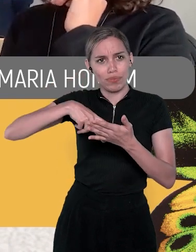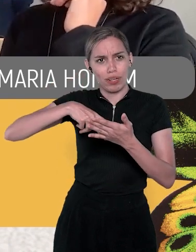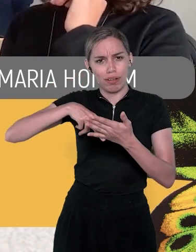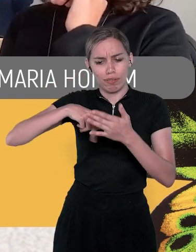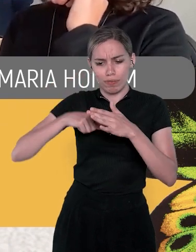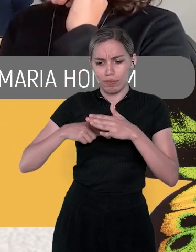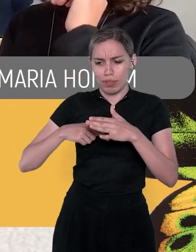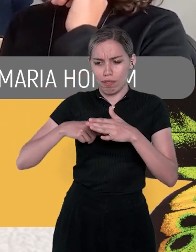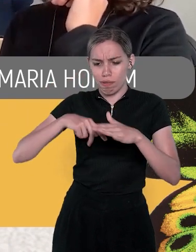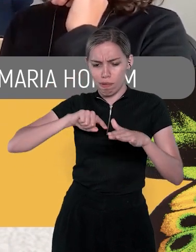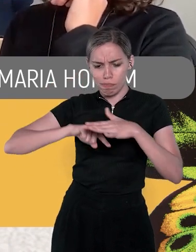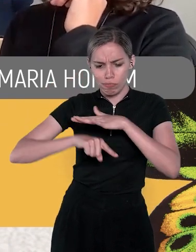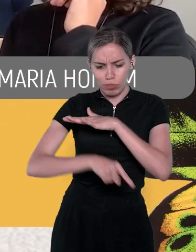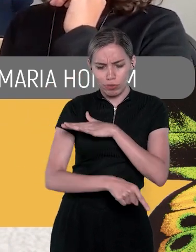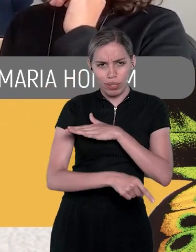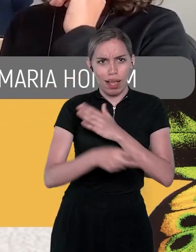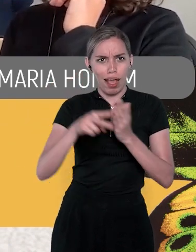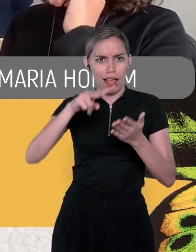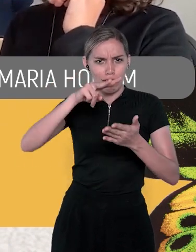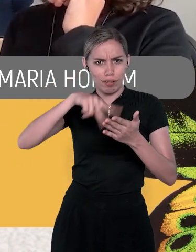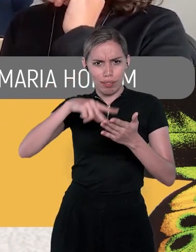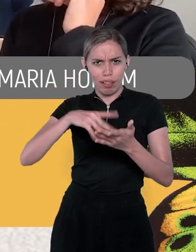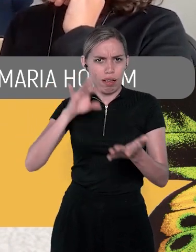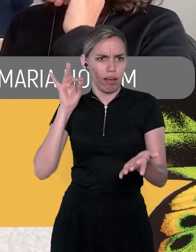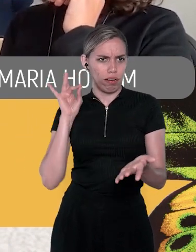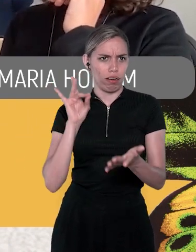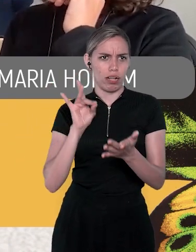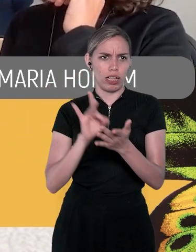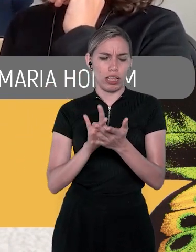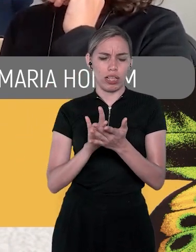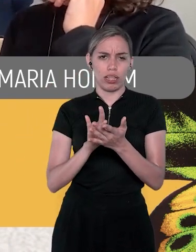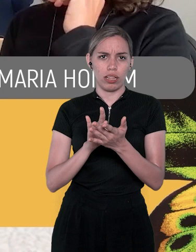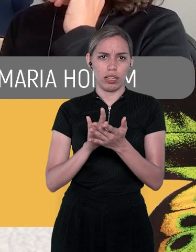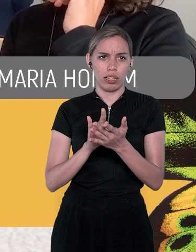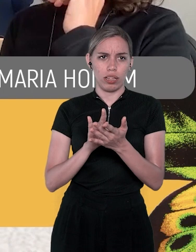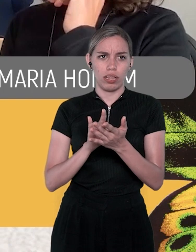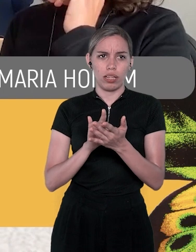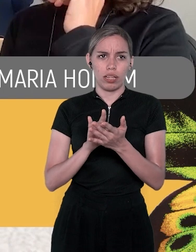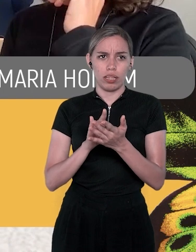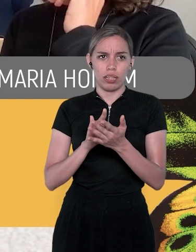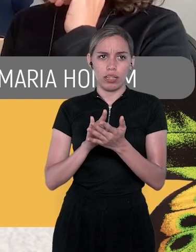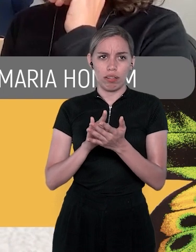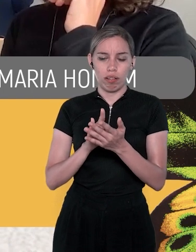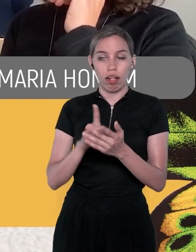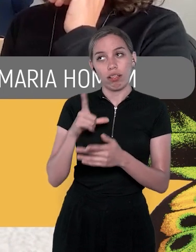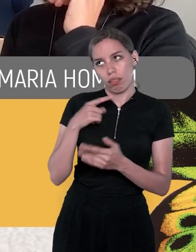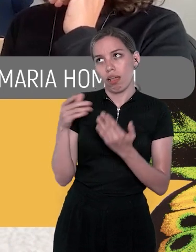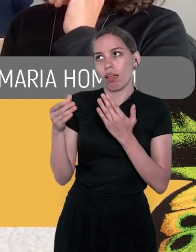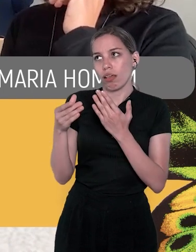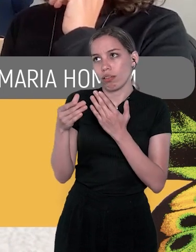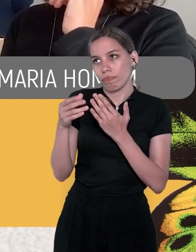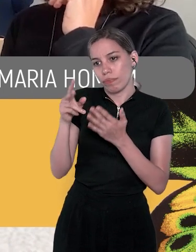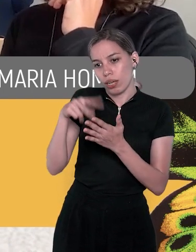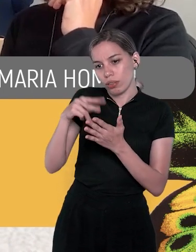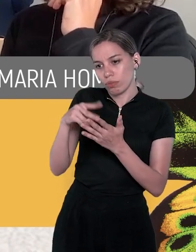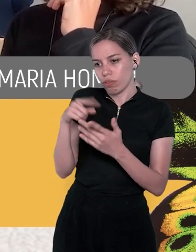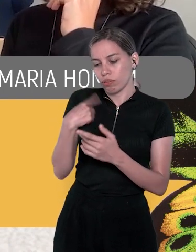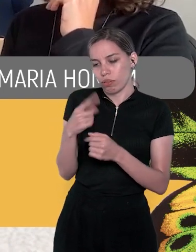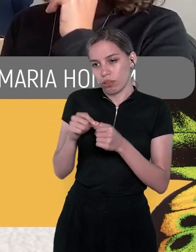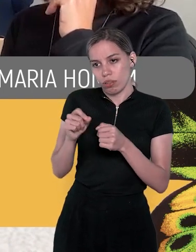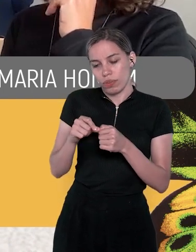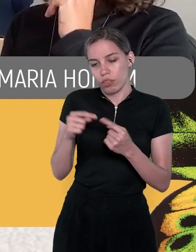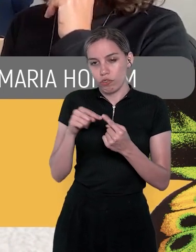tão arguta, tão profunda, que leu, de fato. Né? Quer dizer, tem aquela leitura que a gente lê.